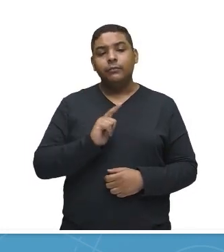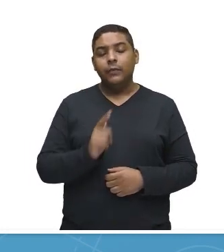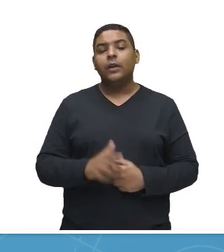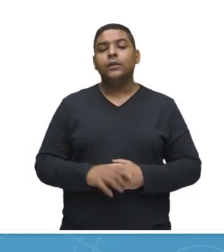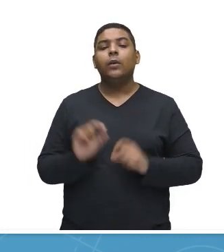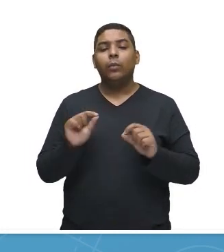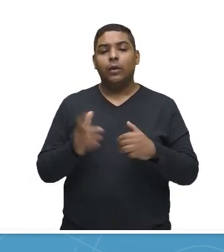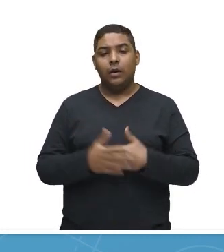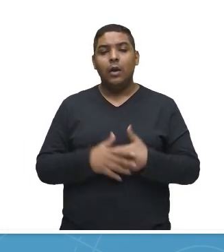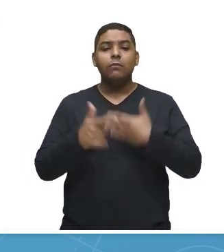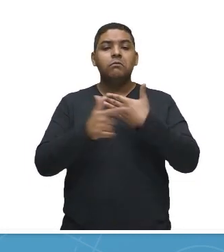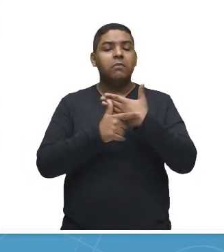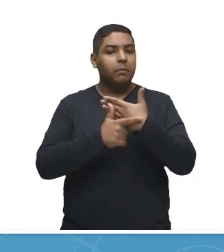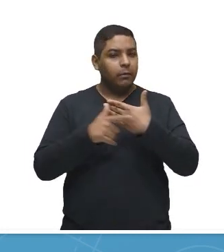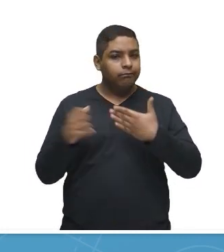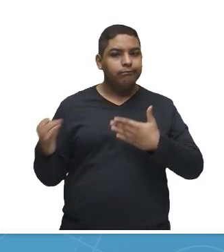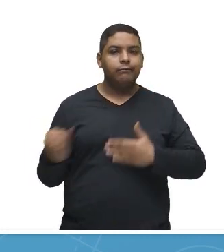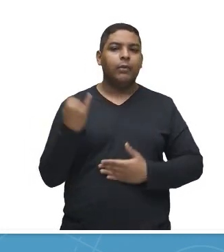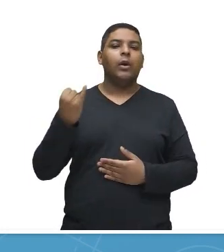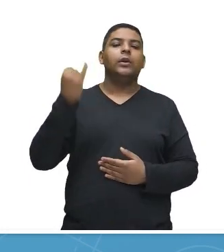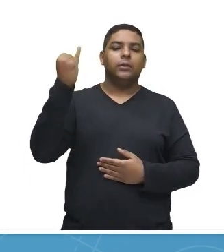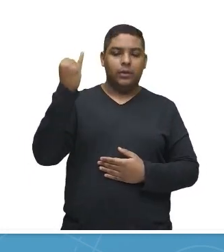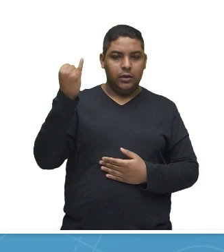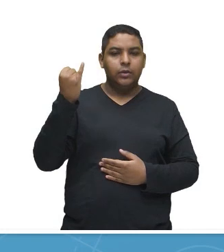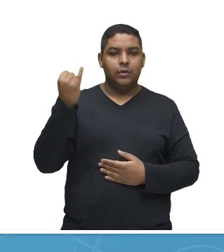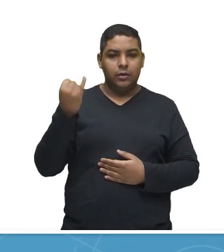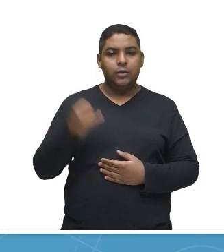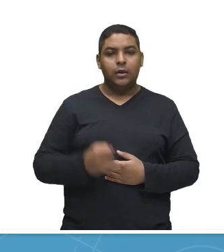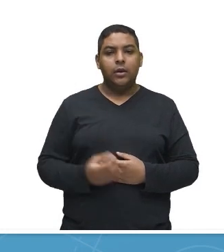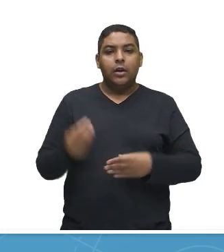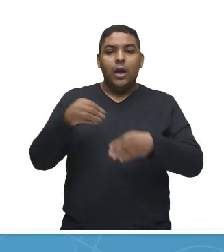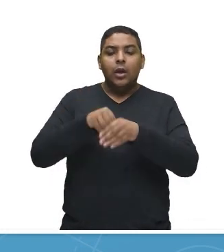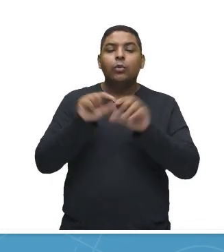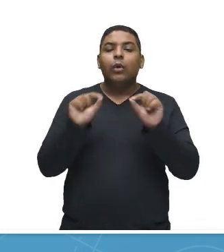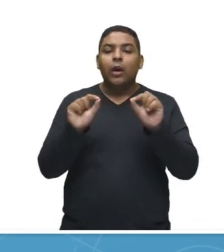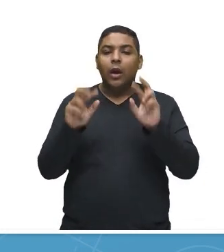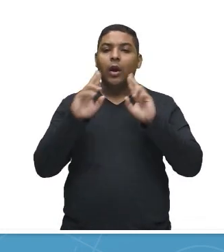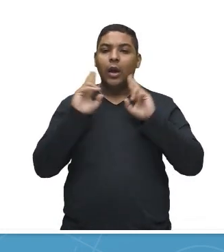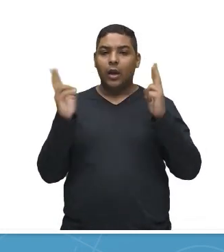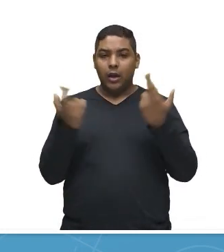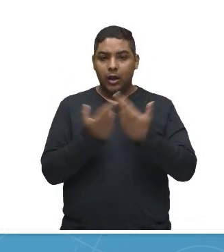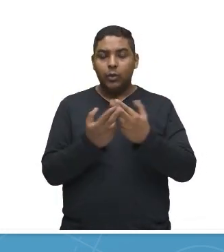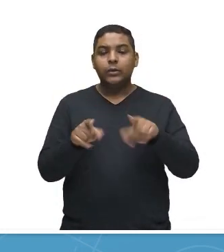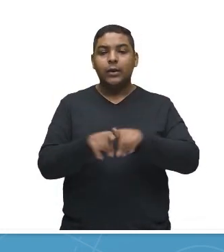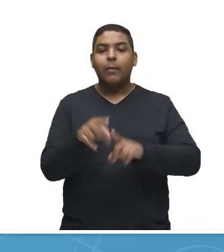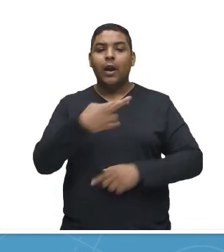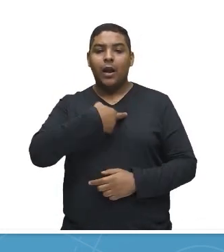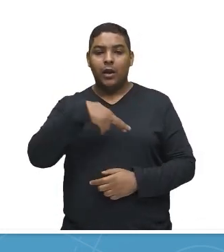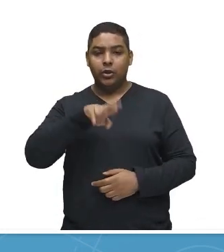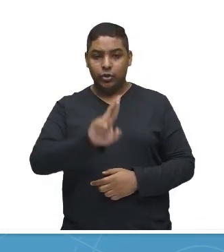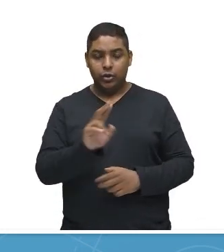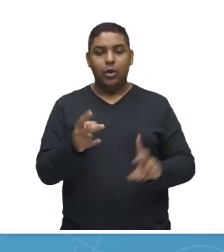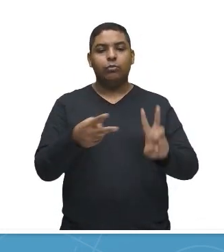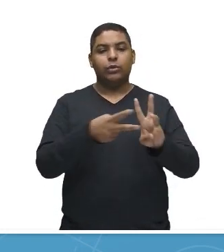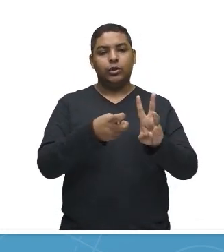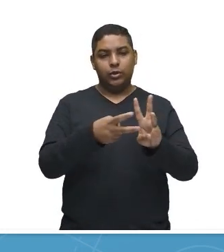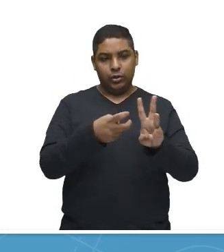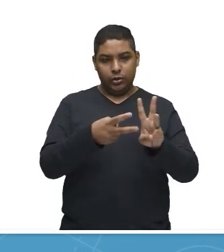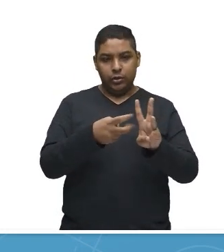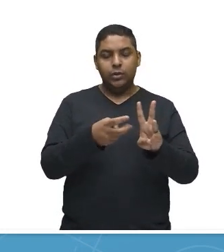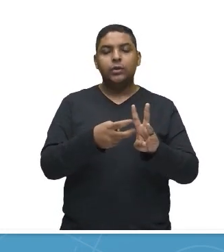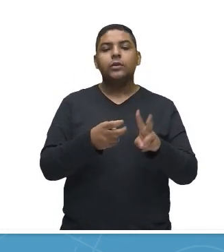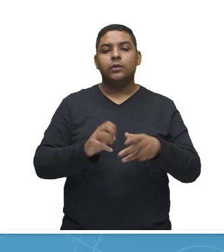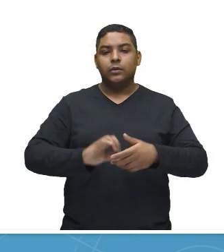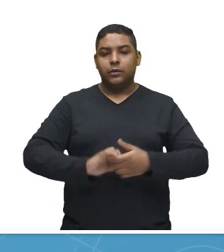corporais, elas têm um papel super importante dentro dos ritos e crenças indígenas. Vocês vão ver